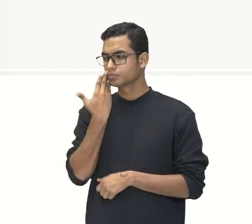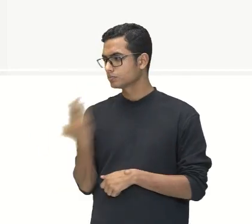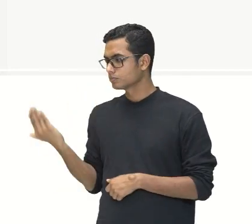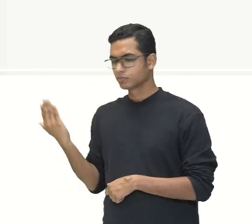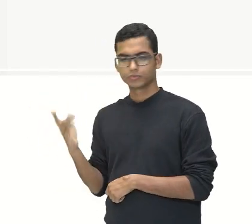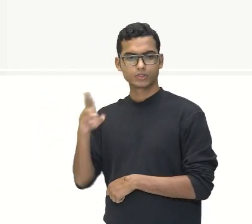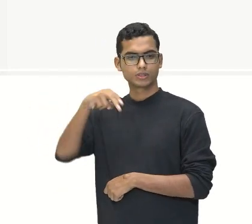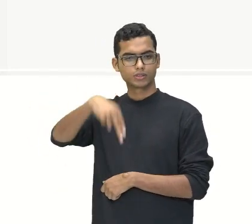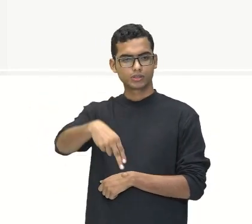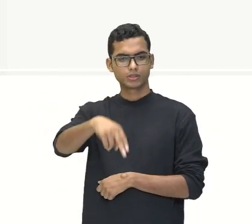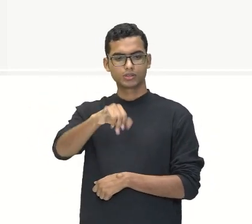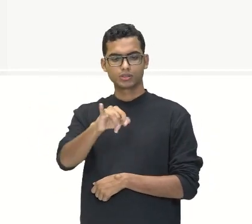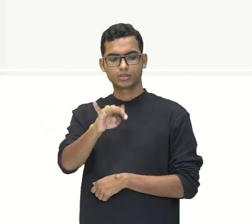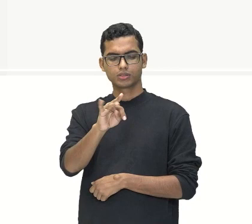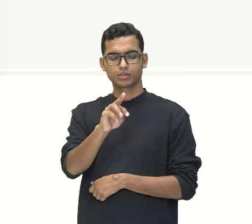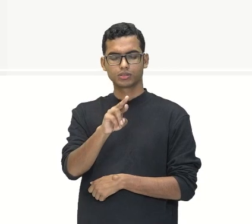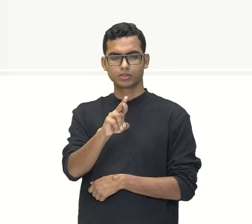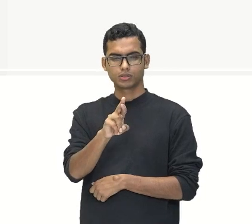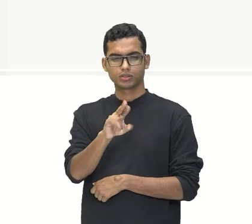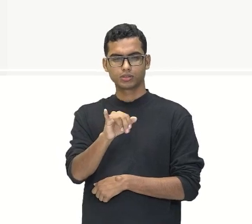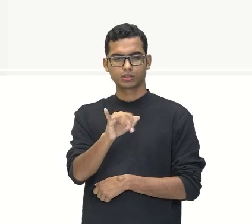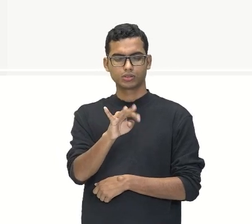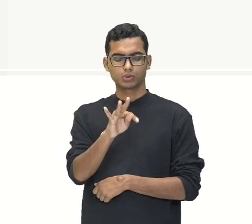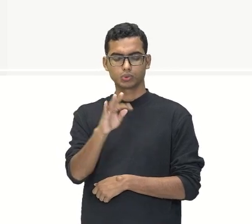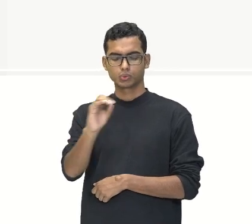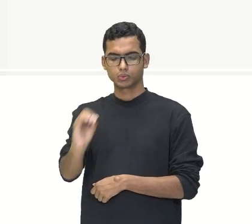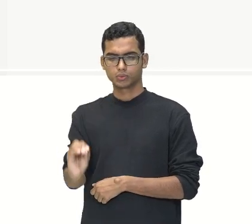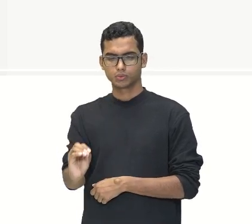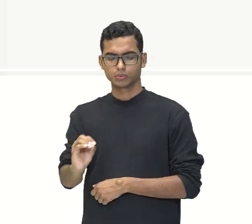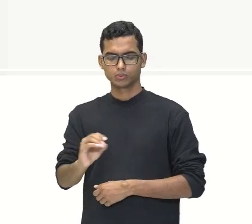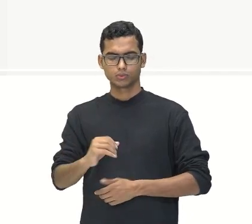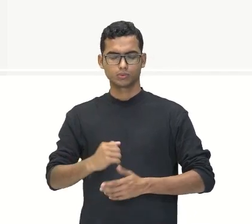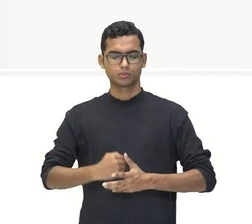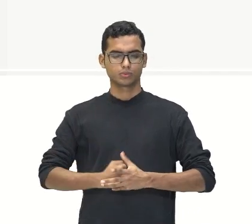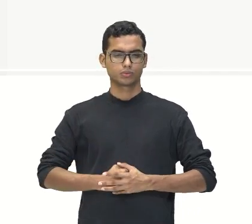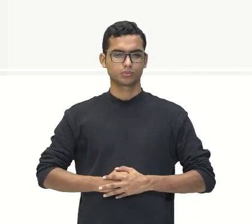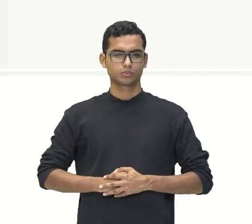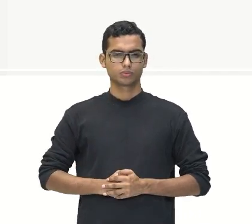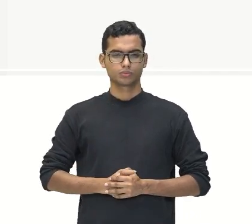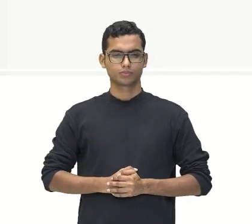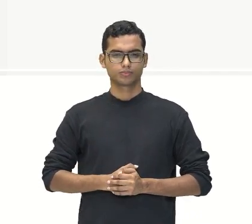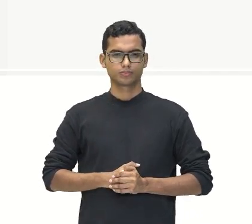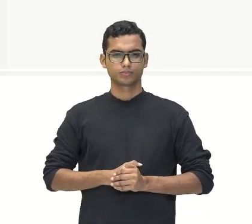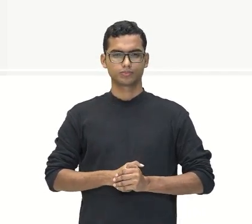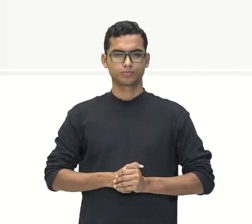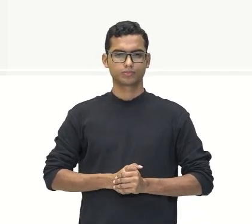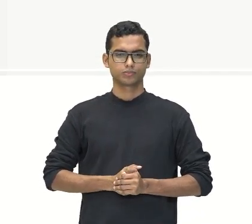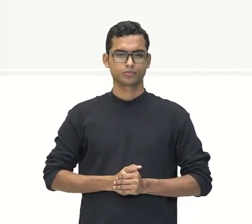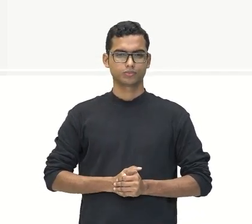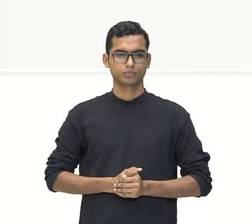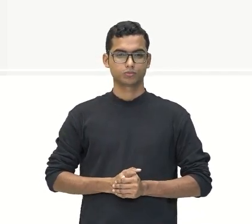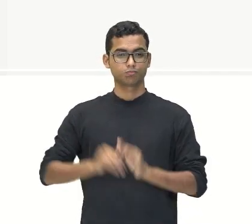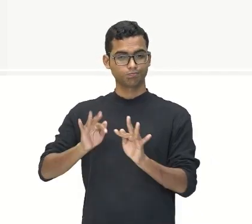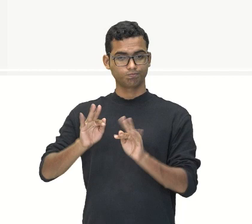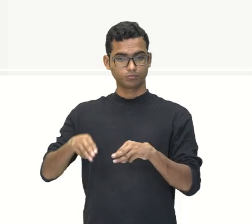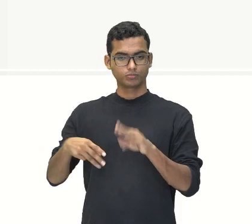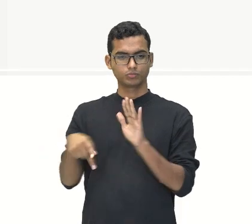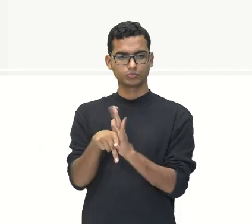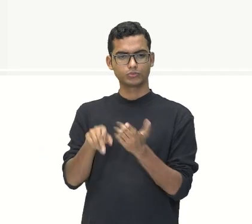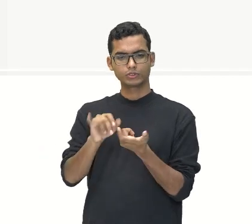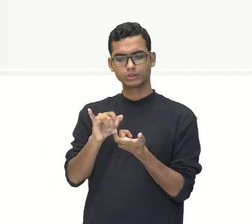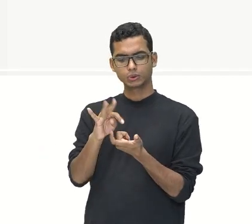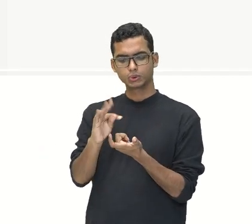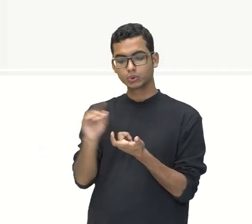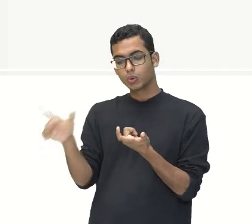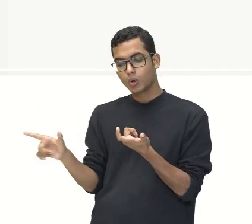nitrito. Nitrito. Ó, termina em ito, então o